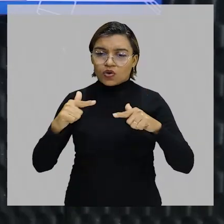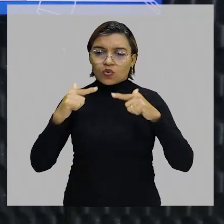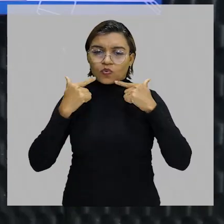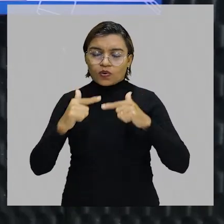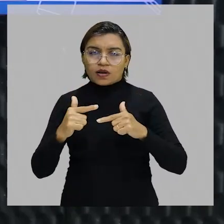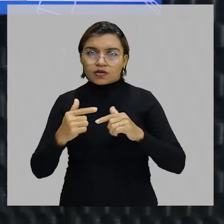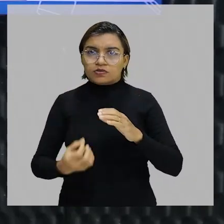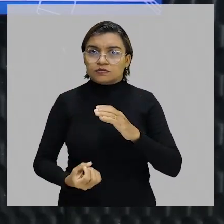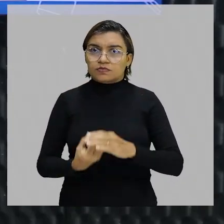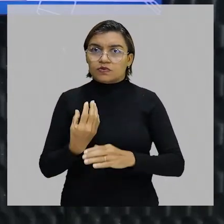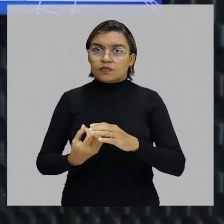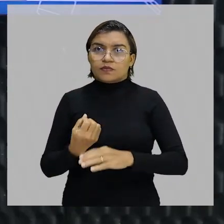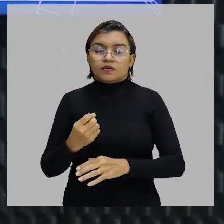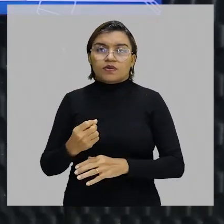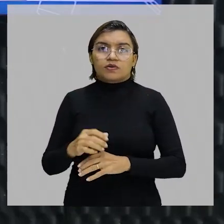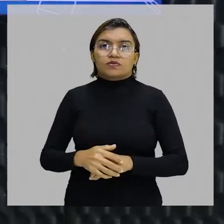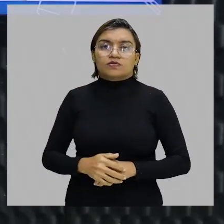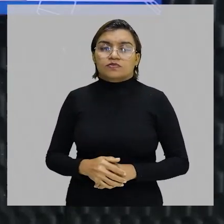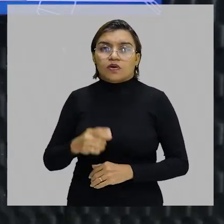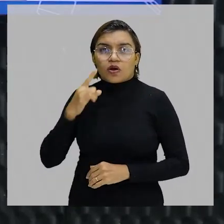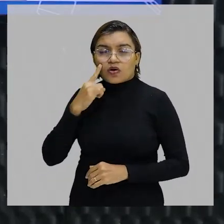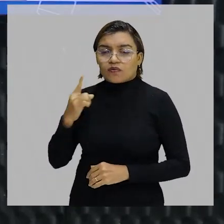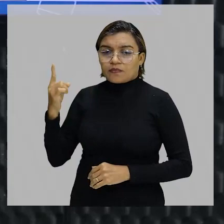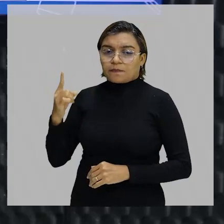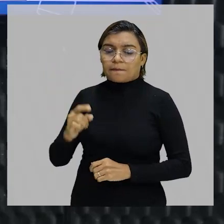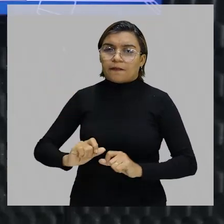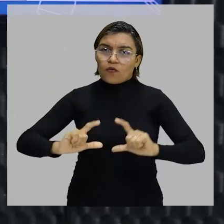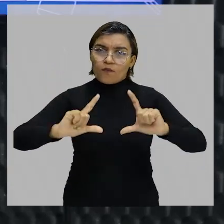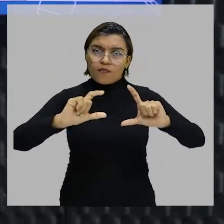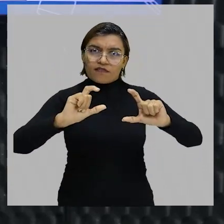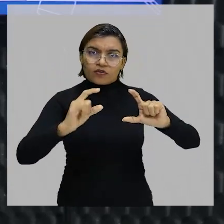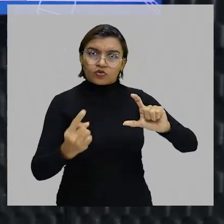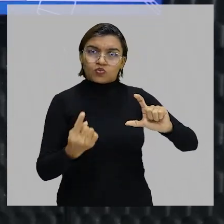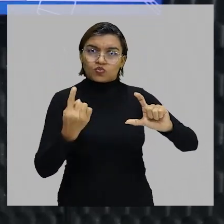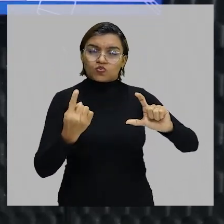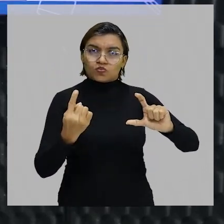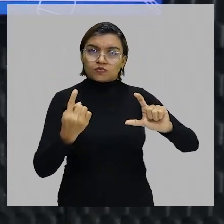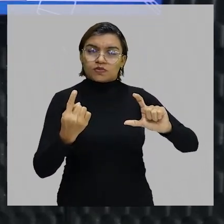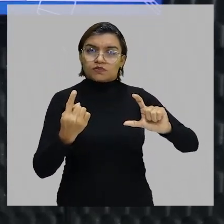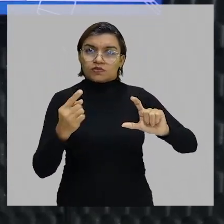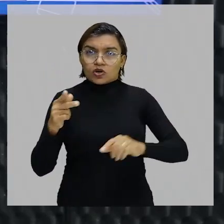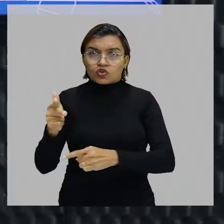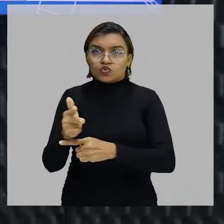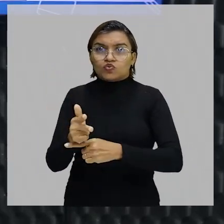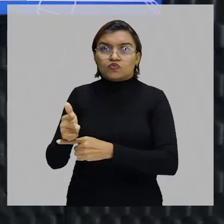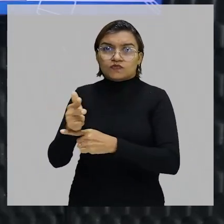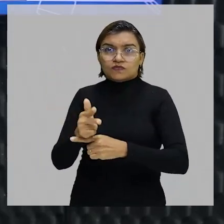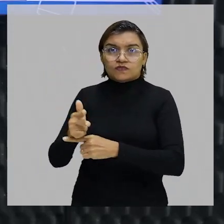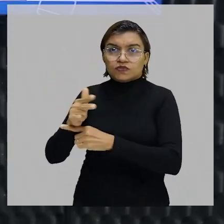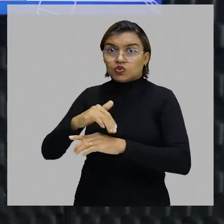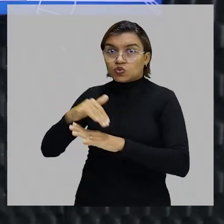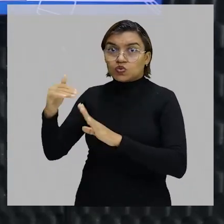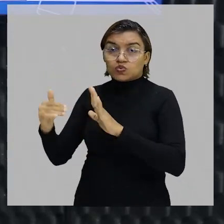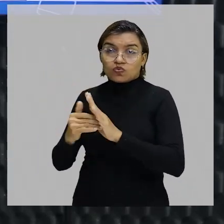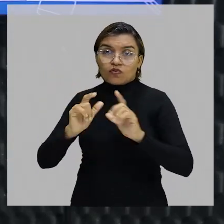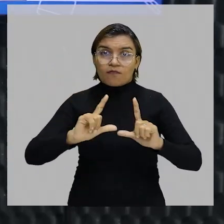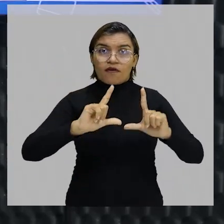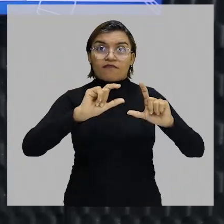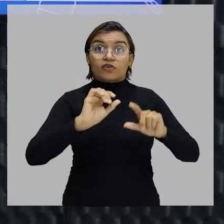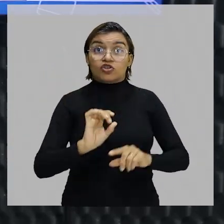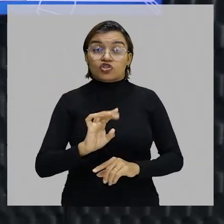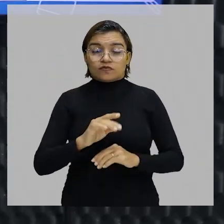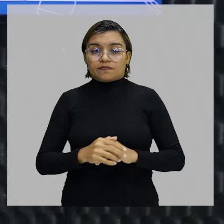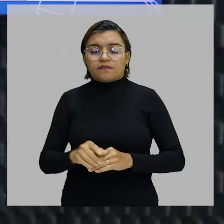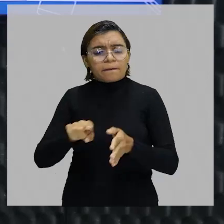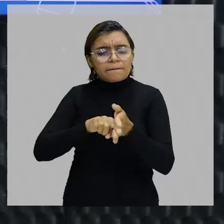da produção audiovisual chama dessa maneira, é como se eu tirasse uma foto só do vídeo inteiro. Então isso é um frame, né? E aí você tem que